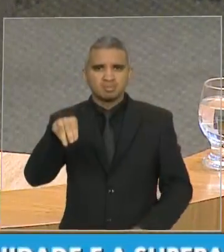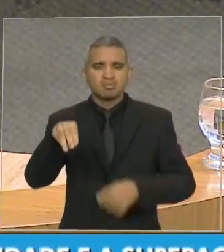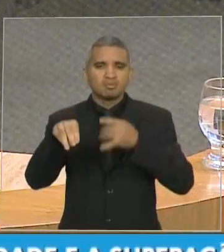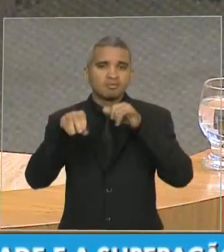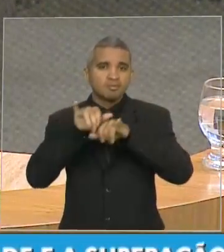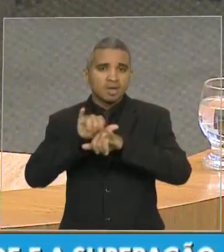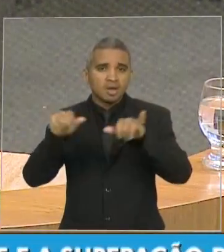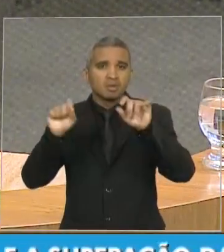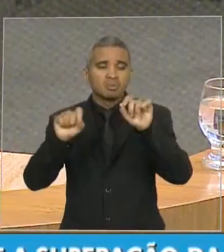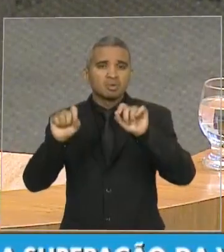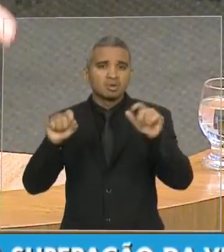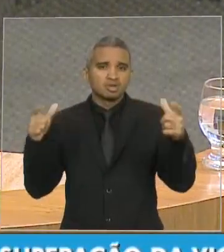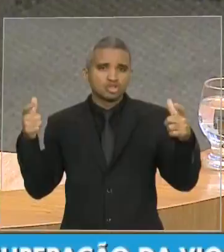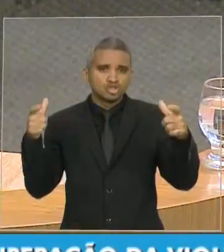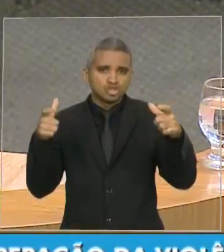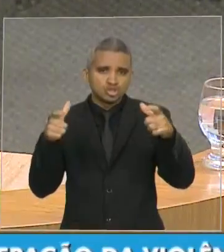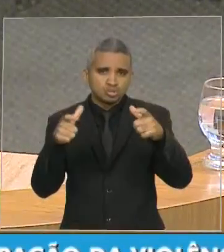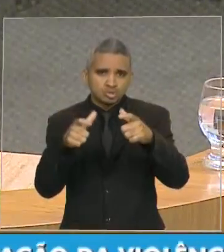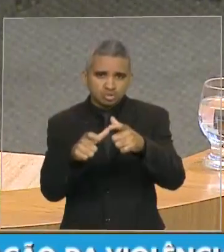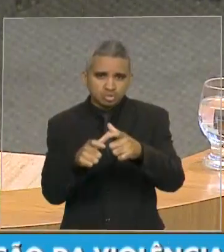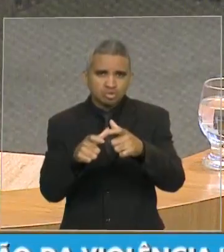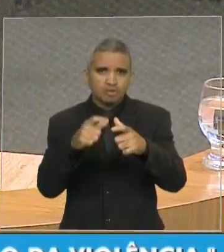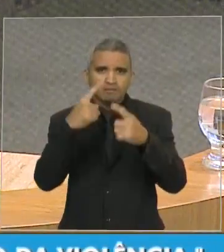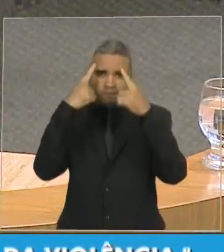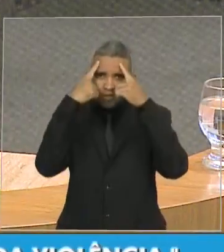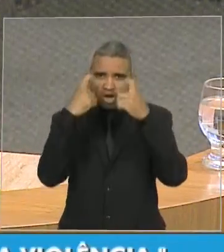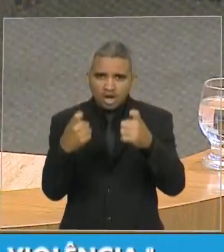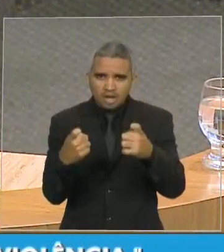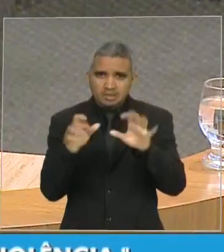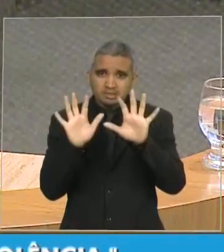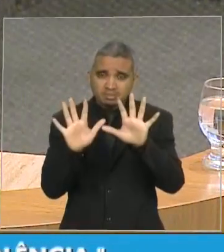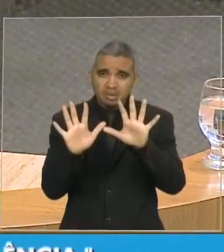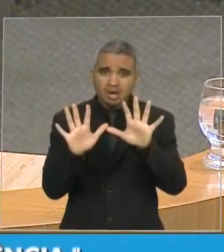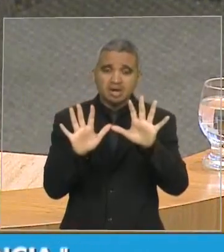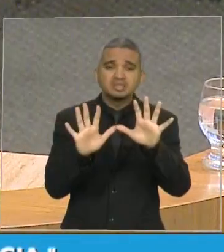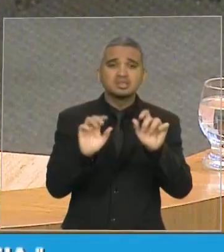violência generalizada e o feminicídio se eleva?